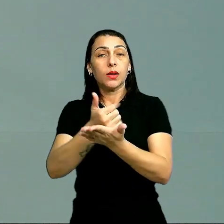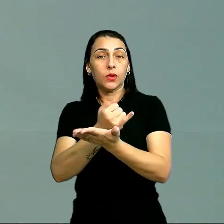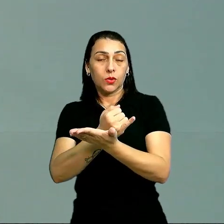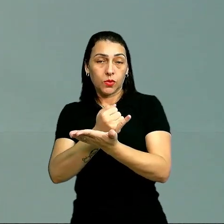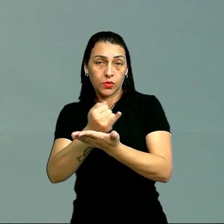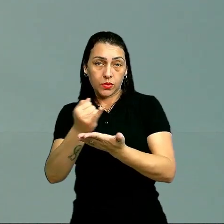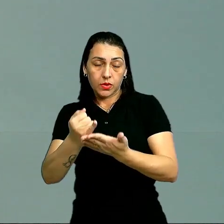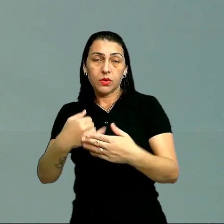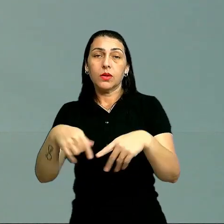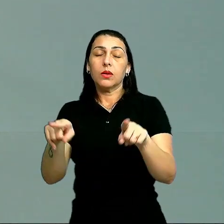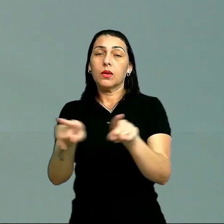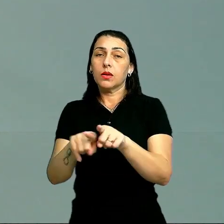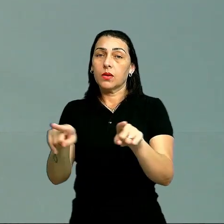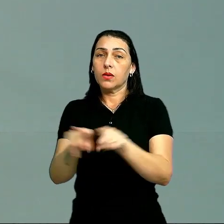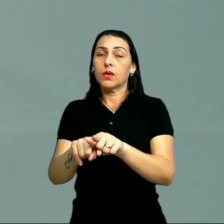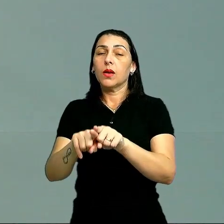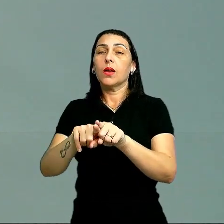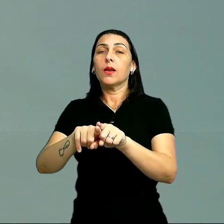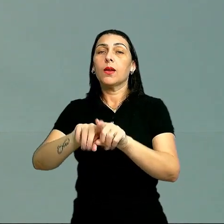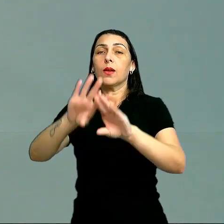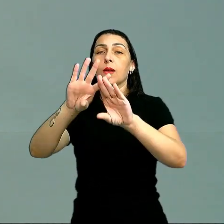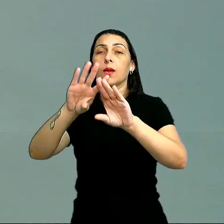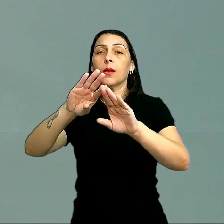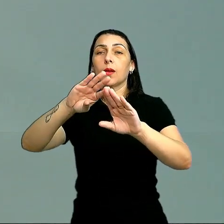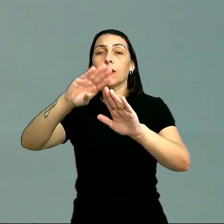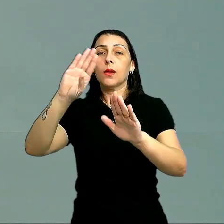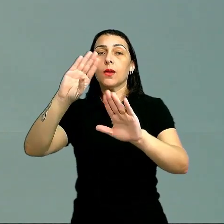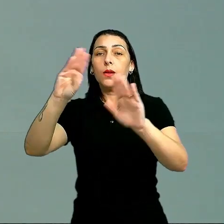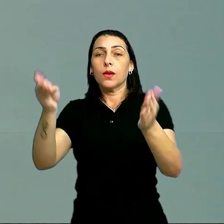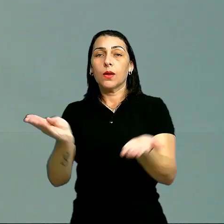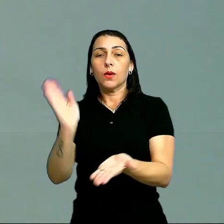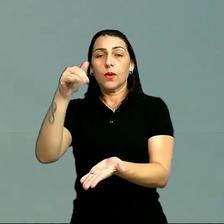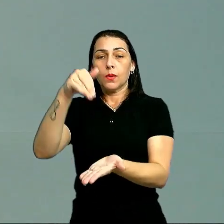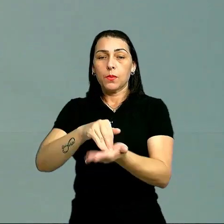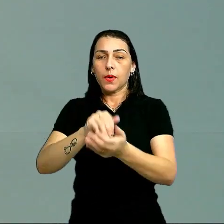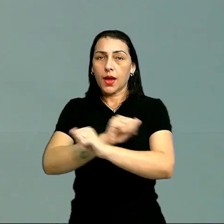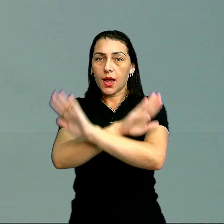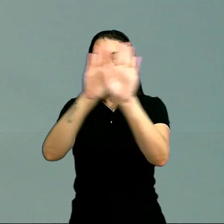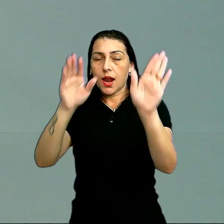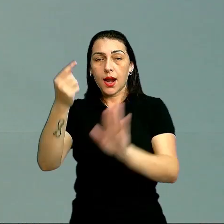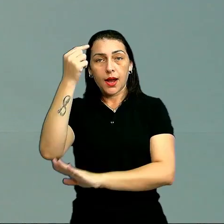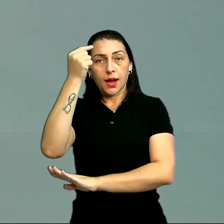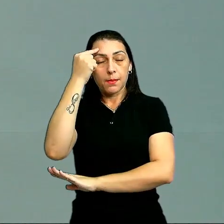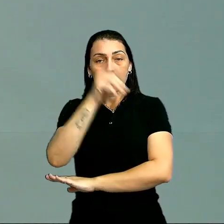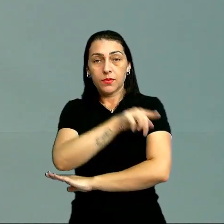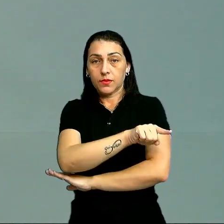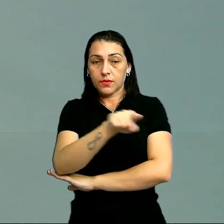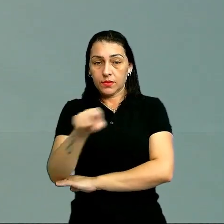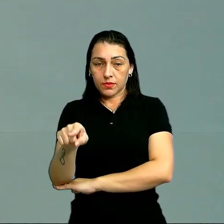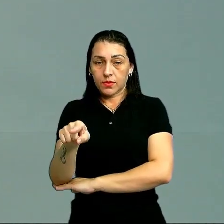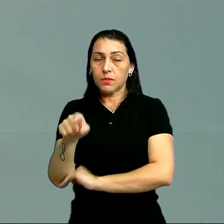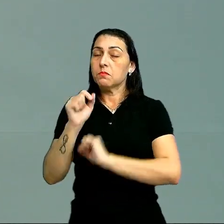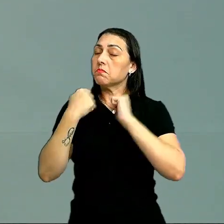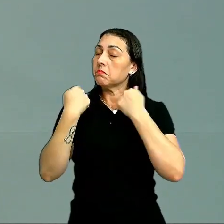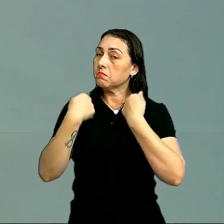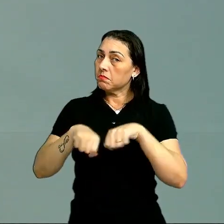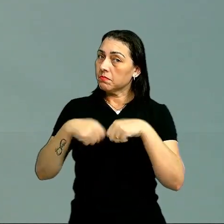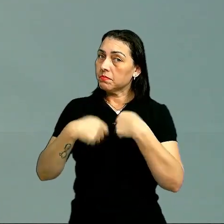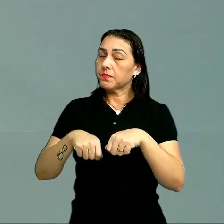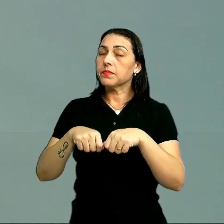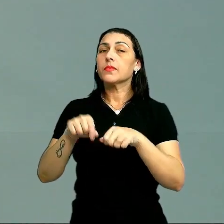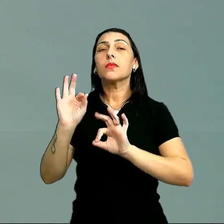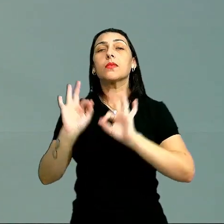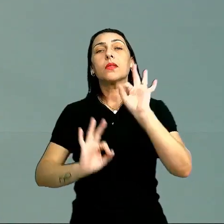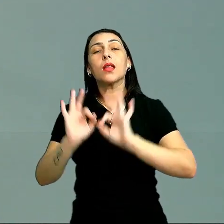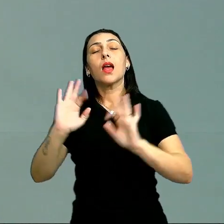introdução e nós iremos analisar uma conclusão, para ficar bem assim, claro na mente de vocês, que vocês precisam preencher